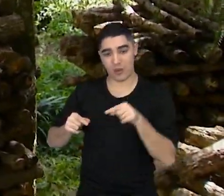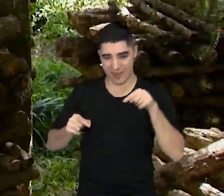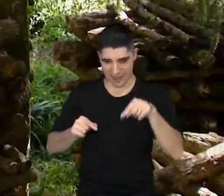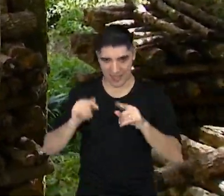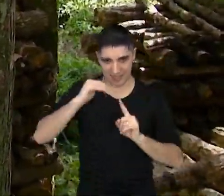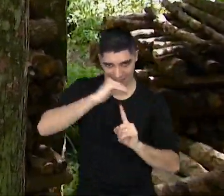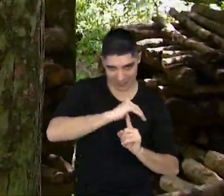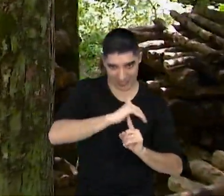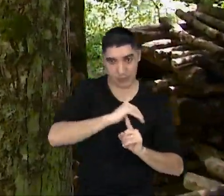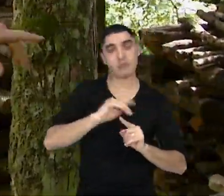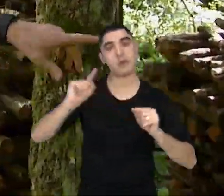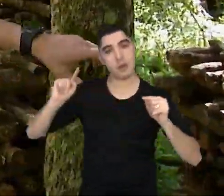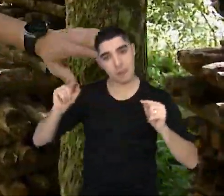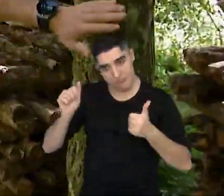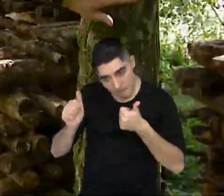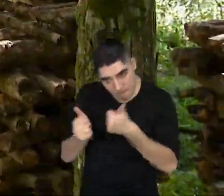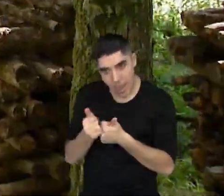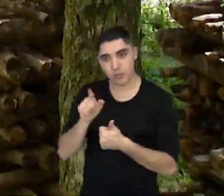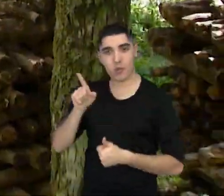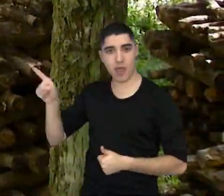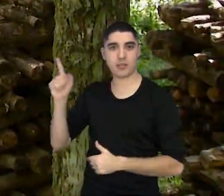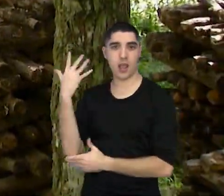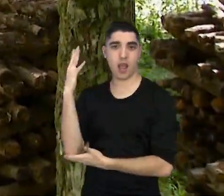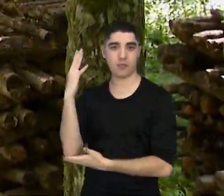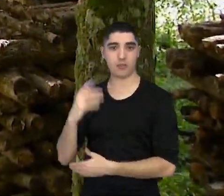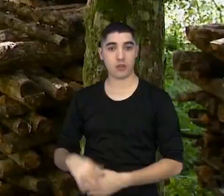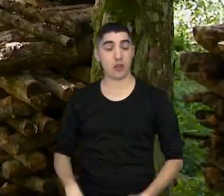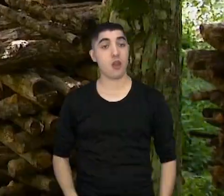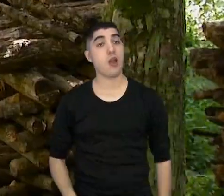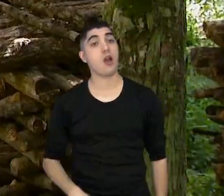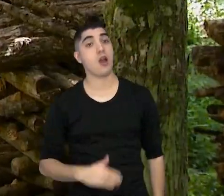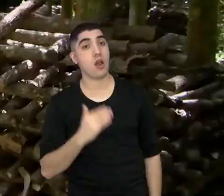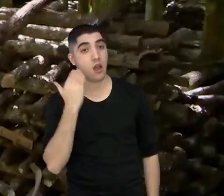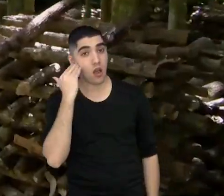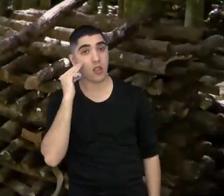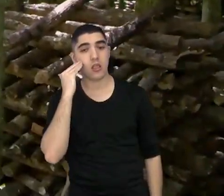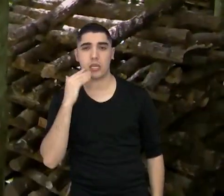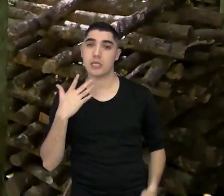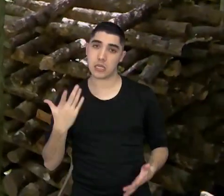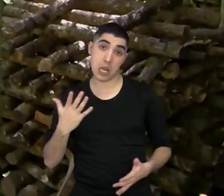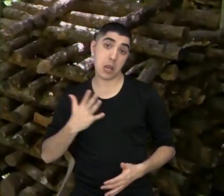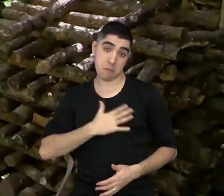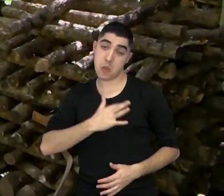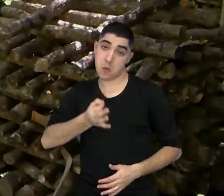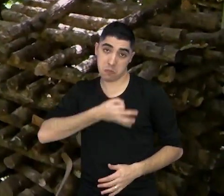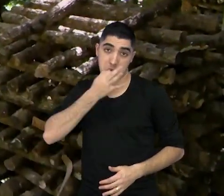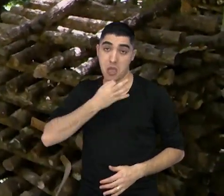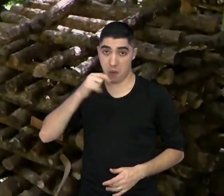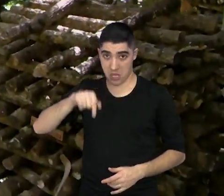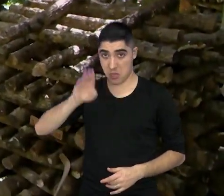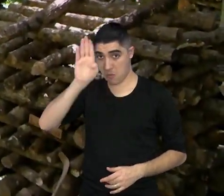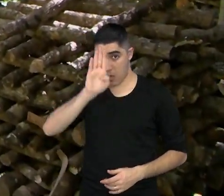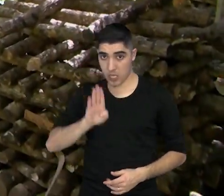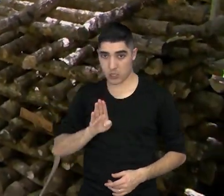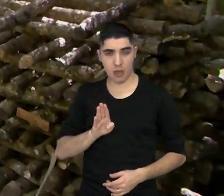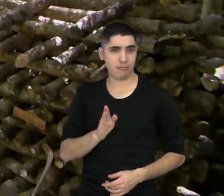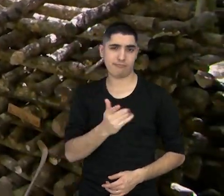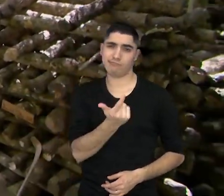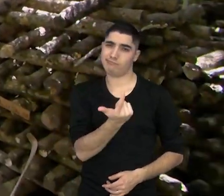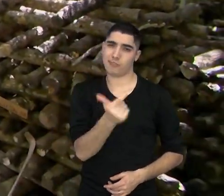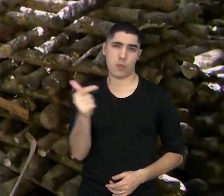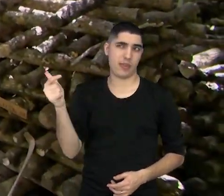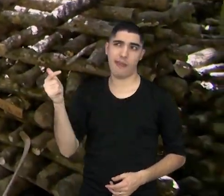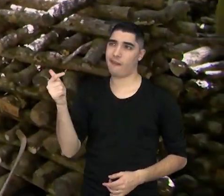o shiitake exatamente embaixo da floresta de sugi. Tá? Então eu acredito que aqui no Brasil não